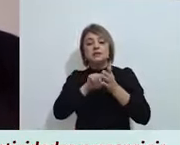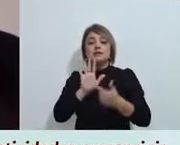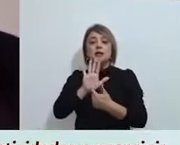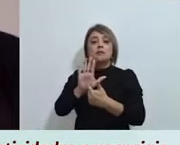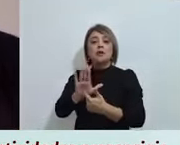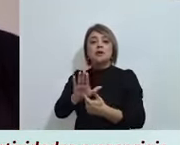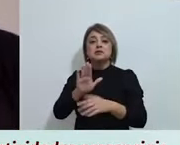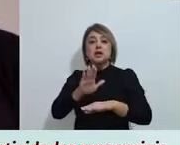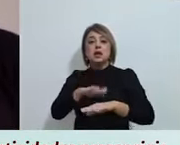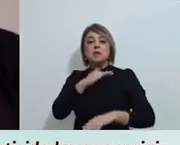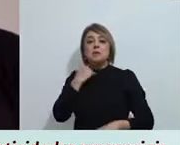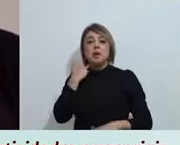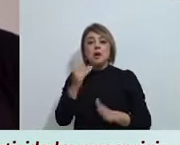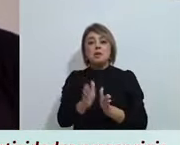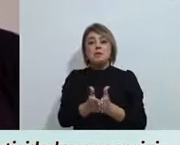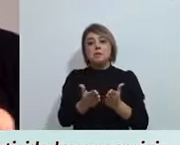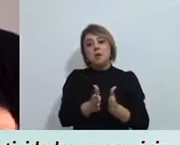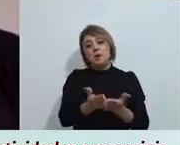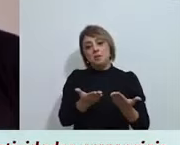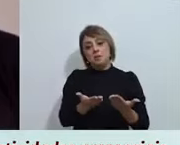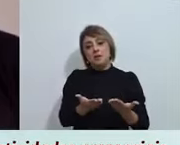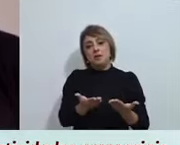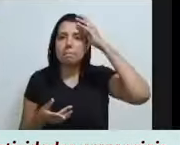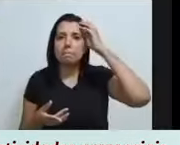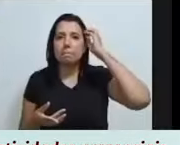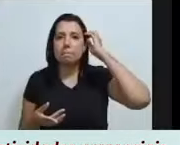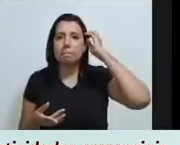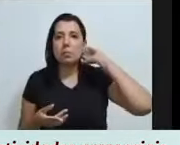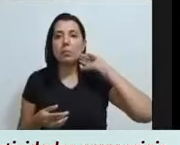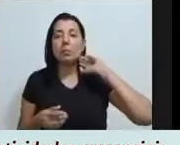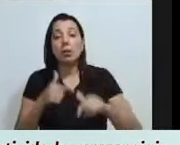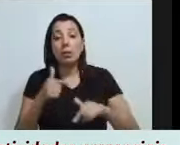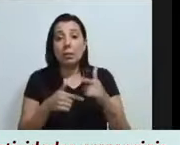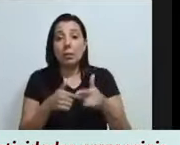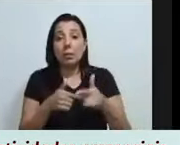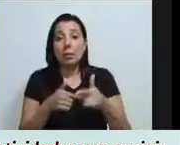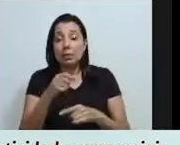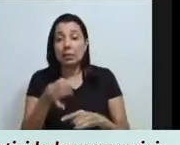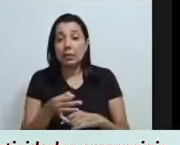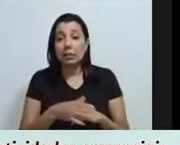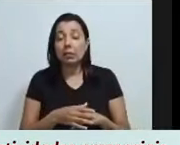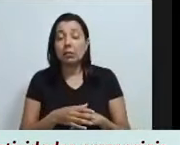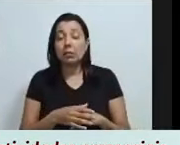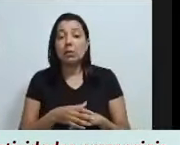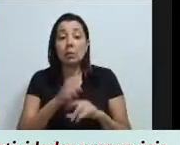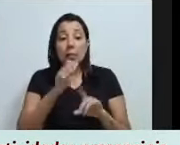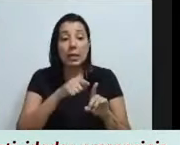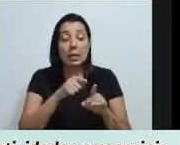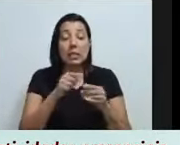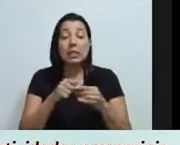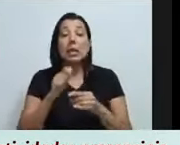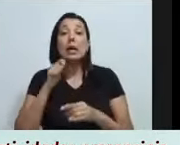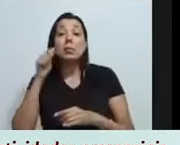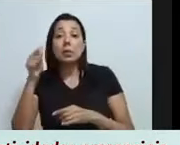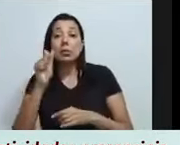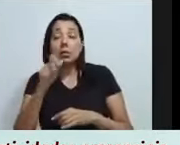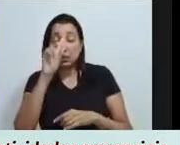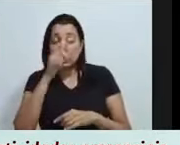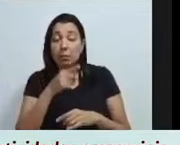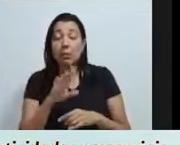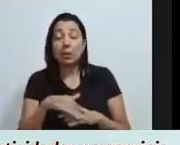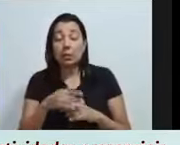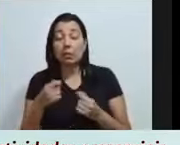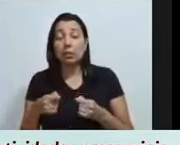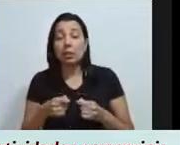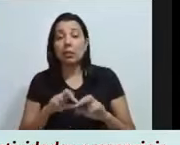são os pobres, né, as pessoas mais carentes. Desde abril, né? Desde abril essa demanda. Então, assim, a gente está passando por muita dificuldade,